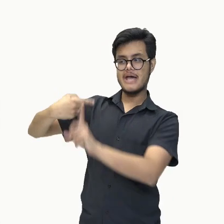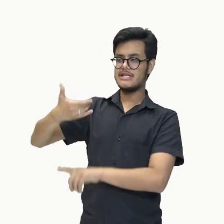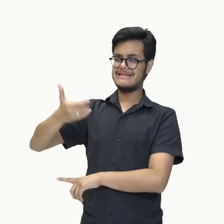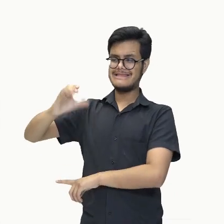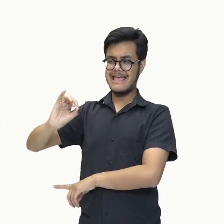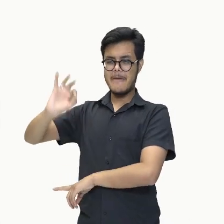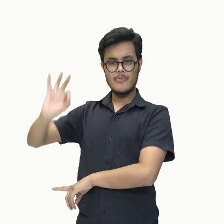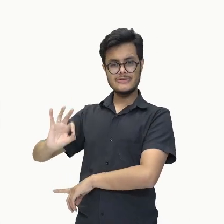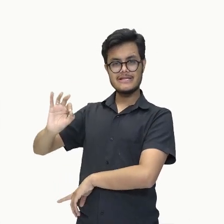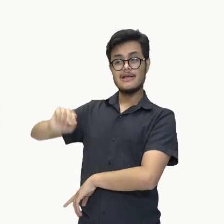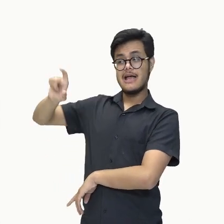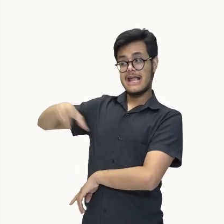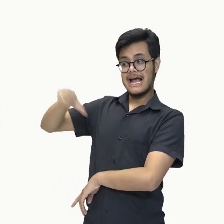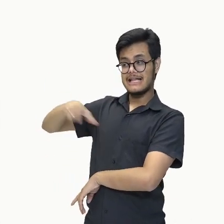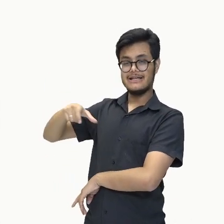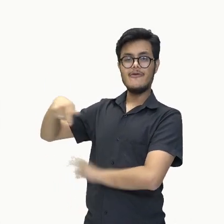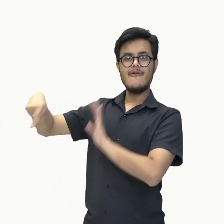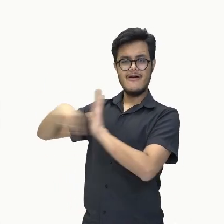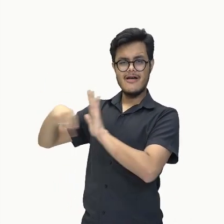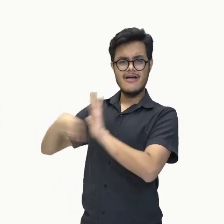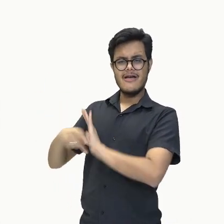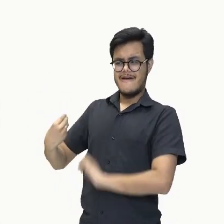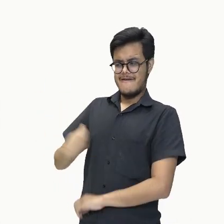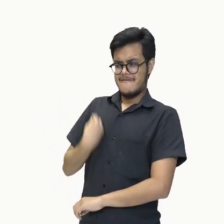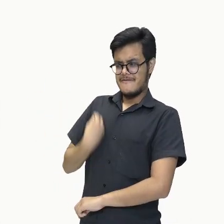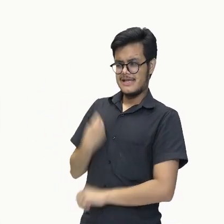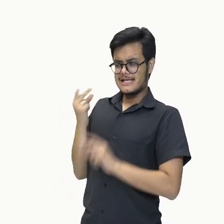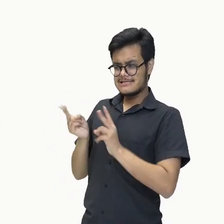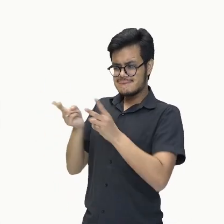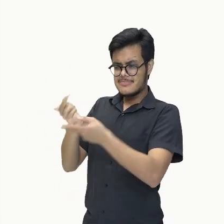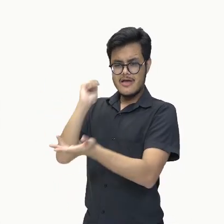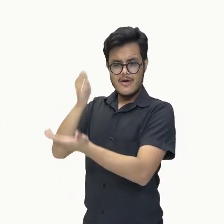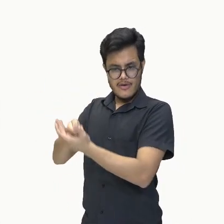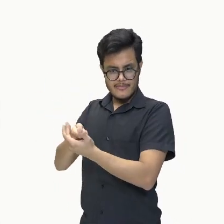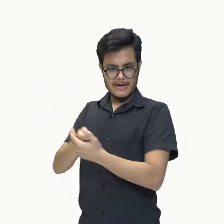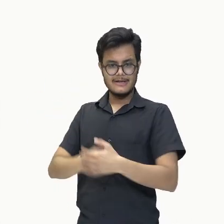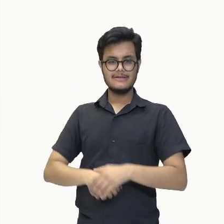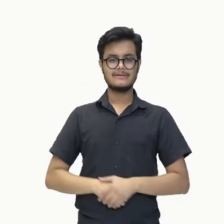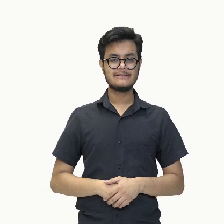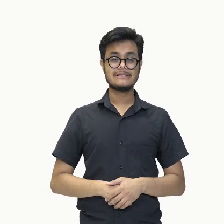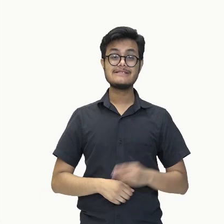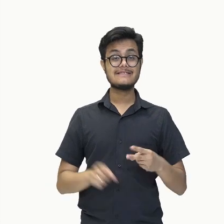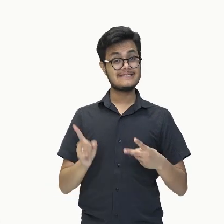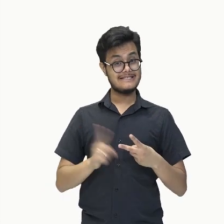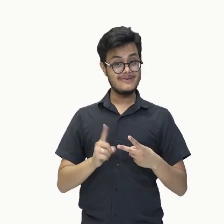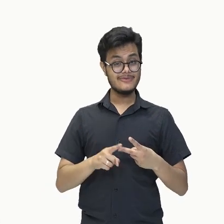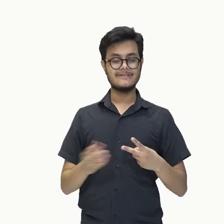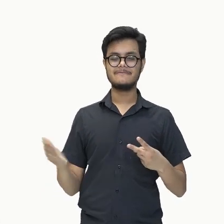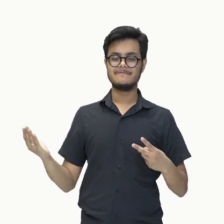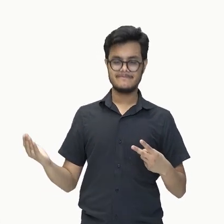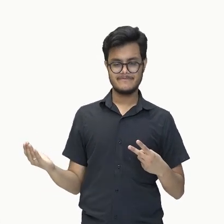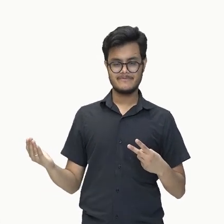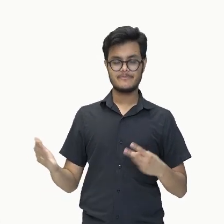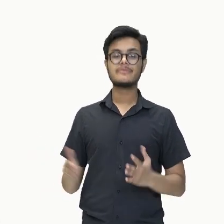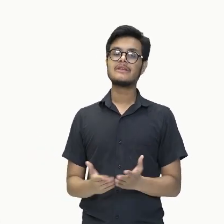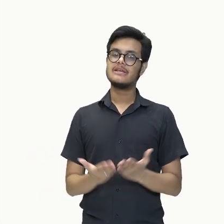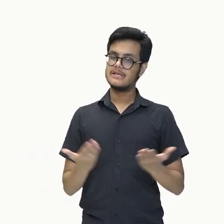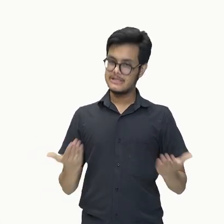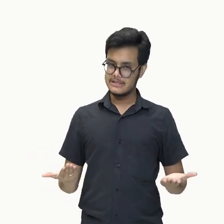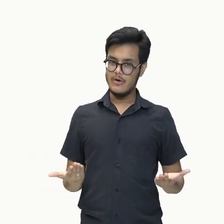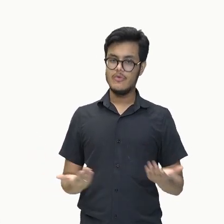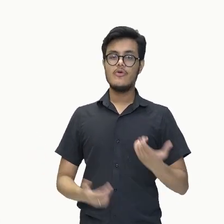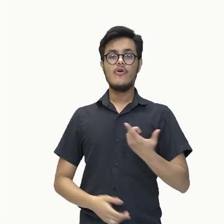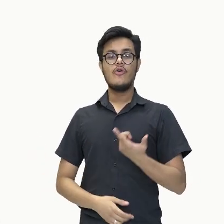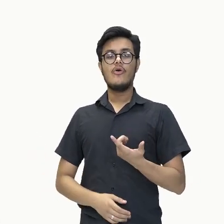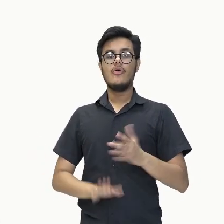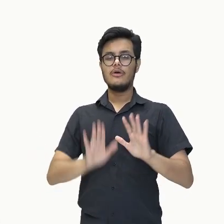compras. Então, ó, então já temos aqui uma segunda taxa. Então, vamos aqui